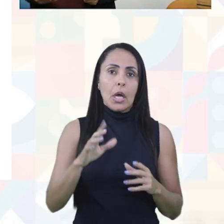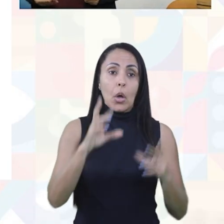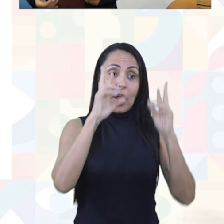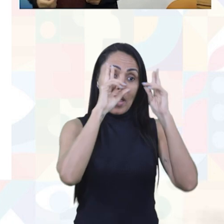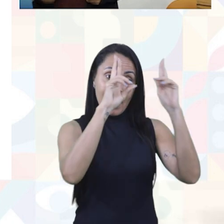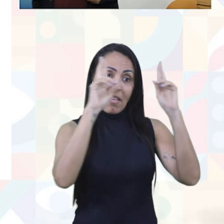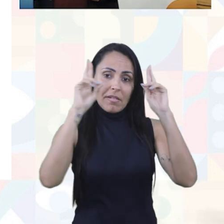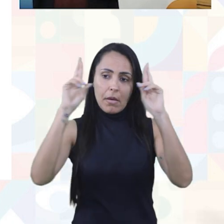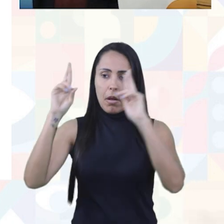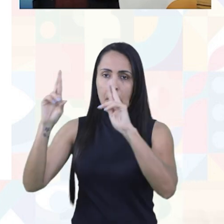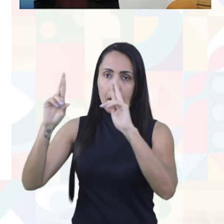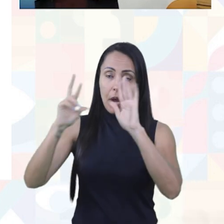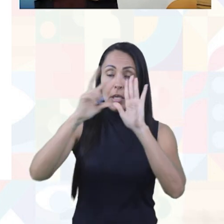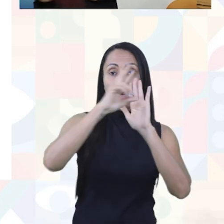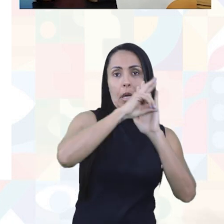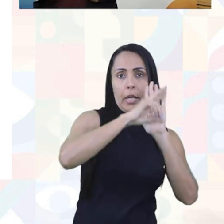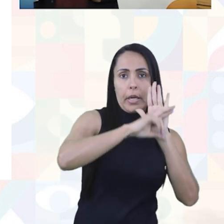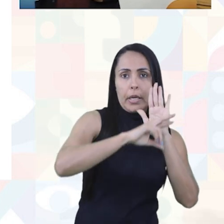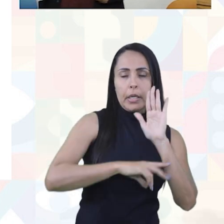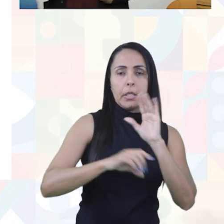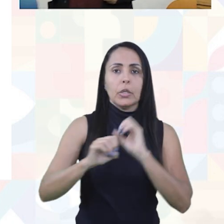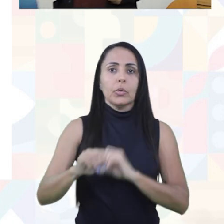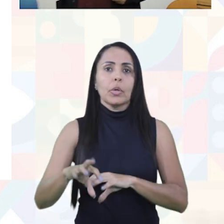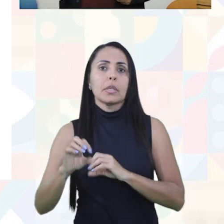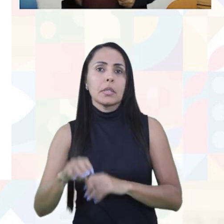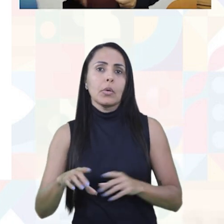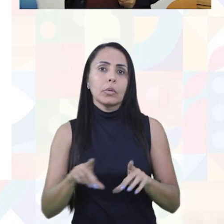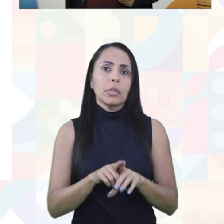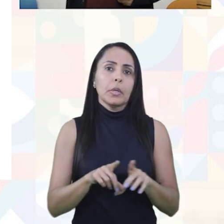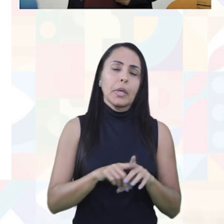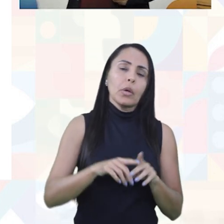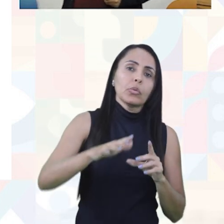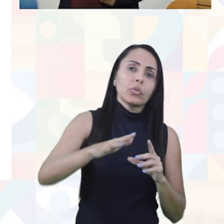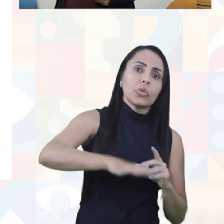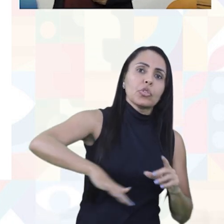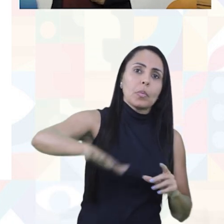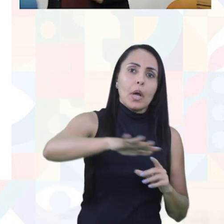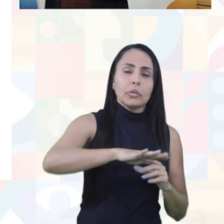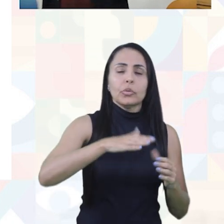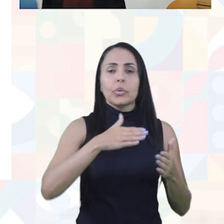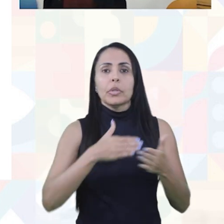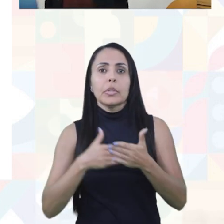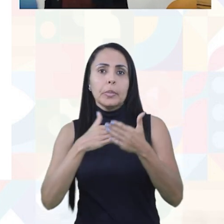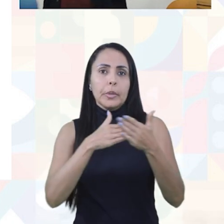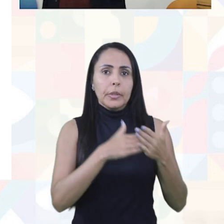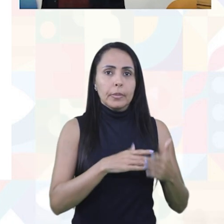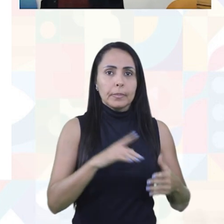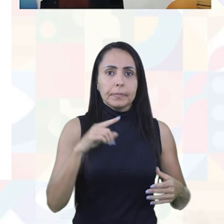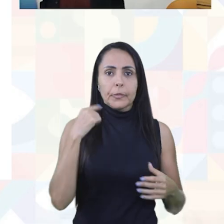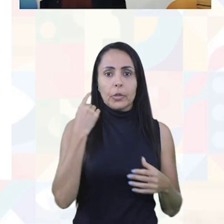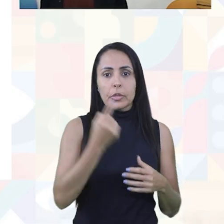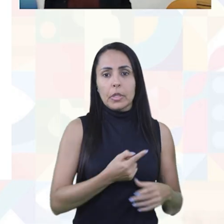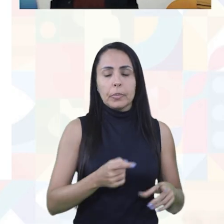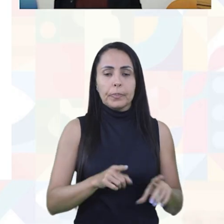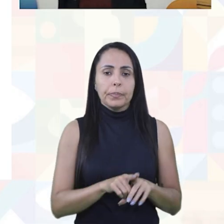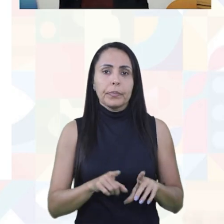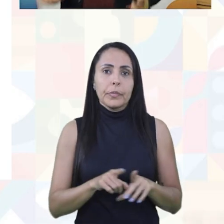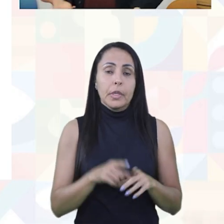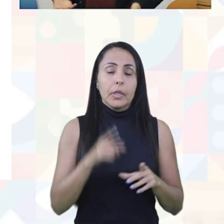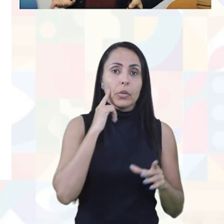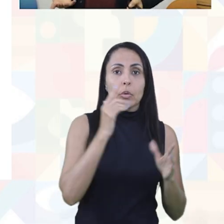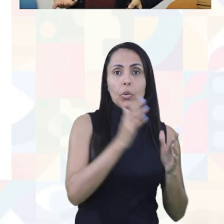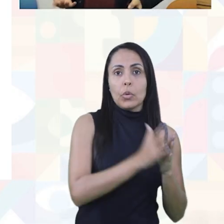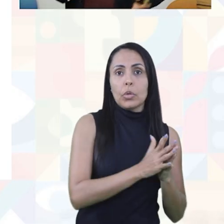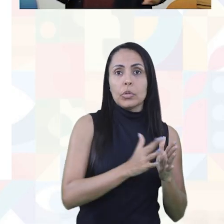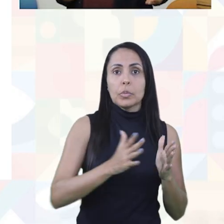normas, da educação e do respeito aos espaços e aos limites. Nós temos os nossos limites, os espaços